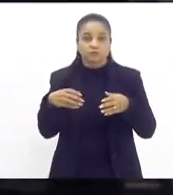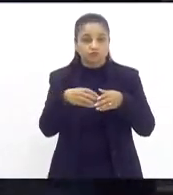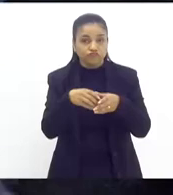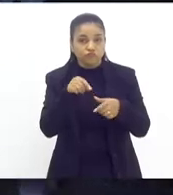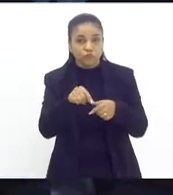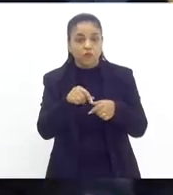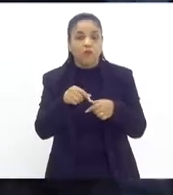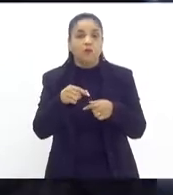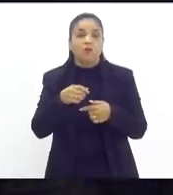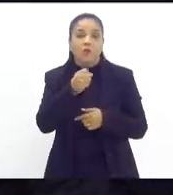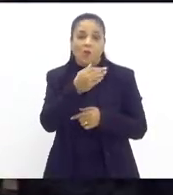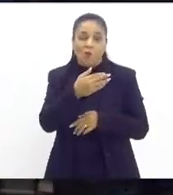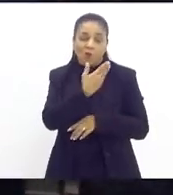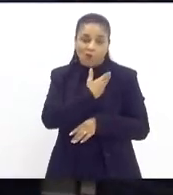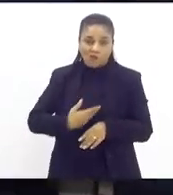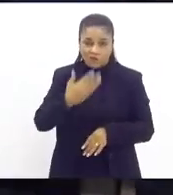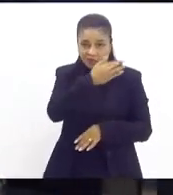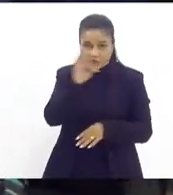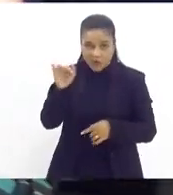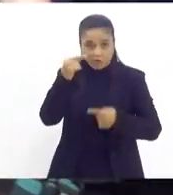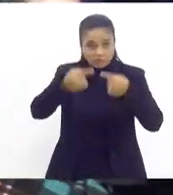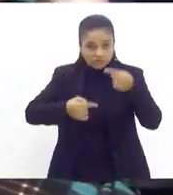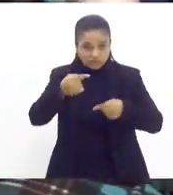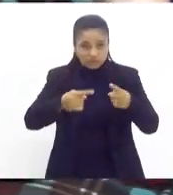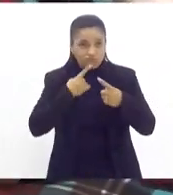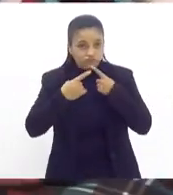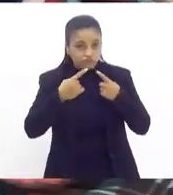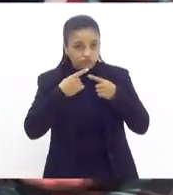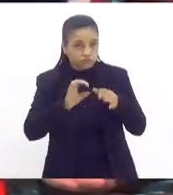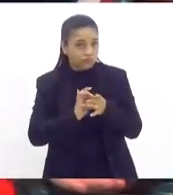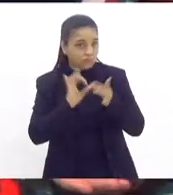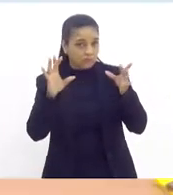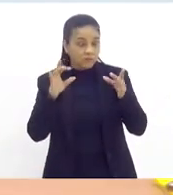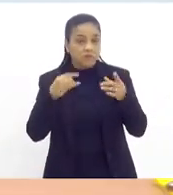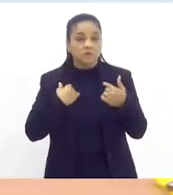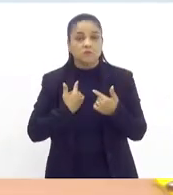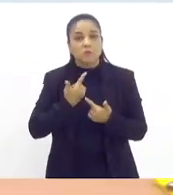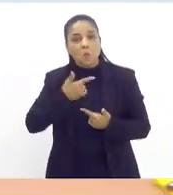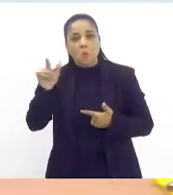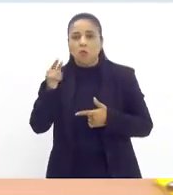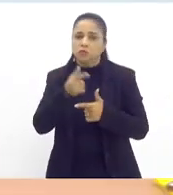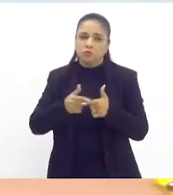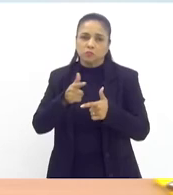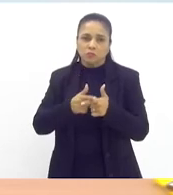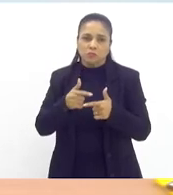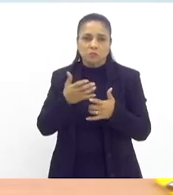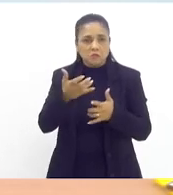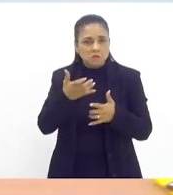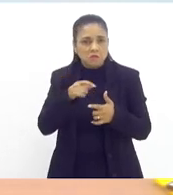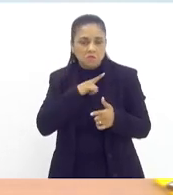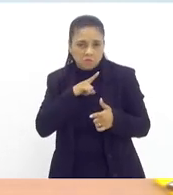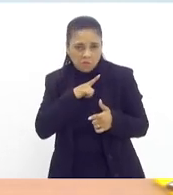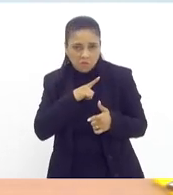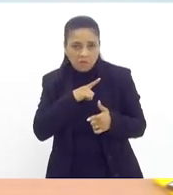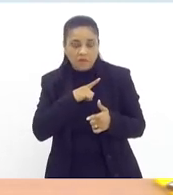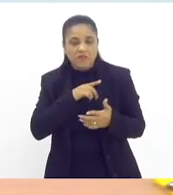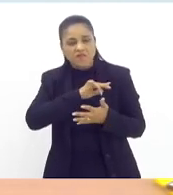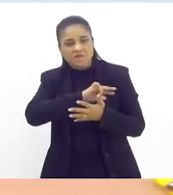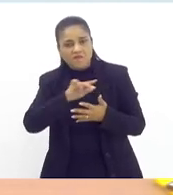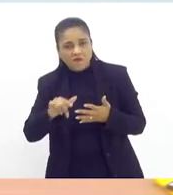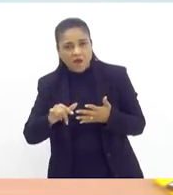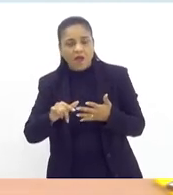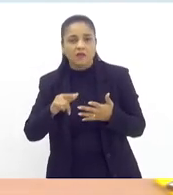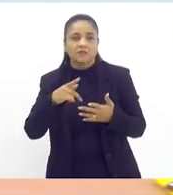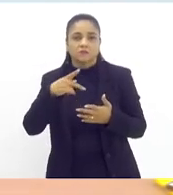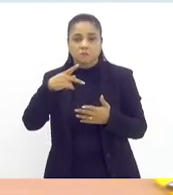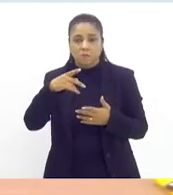para o diálogo, para o debate, com outras demandas que eles tivessem. Aliás, tem várias, se eu esqueci de falar, tem vários dispositivos na